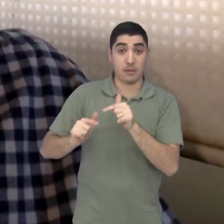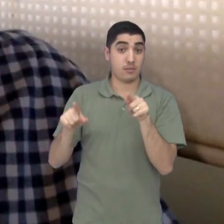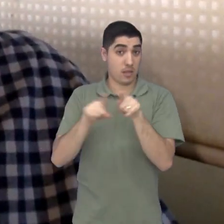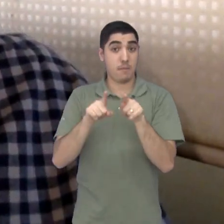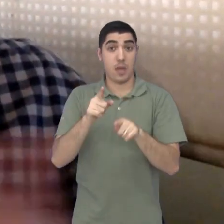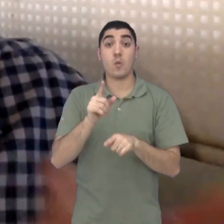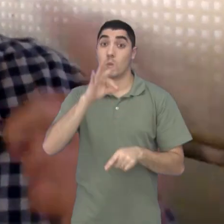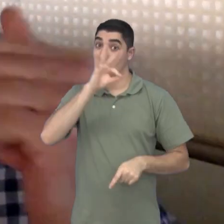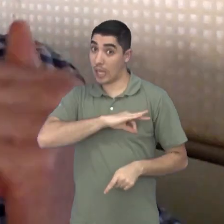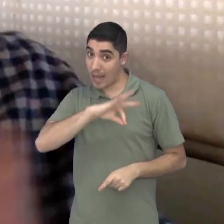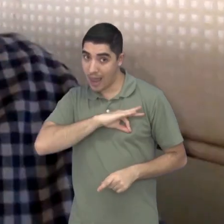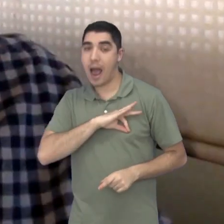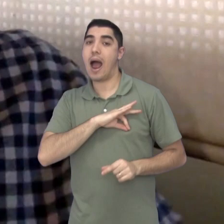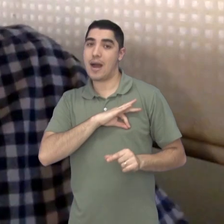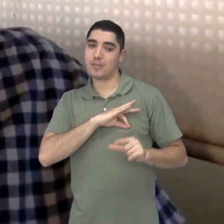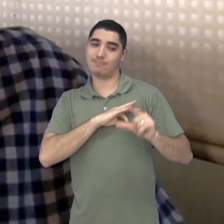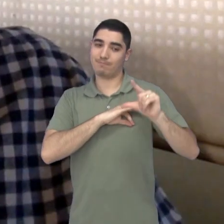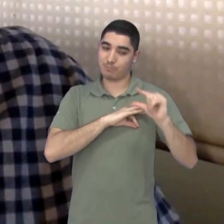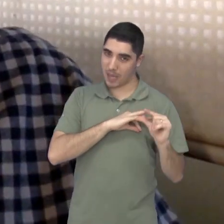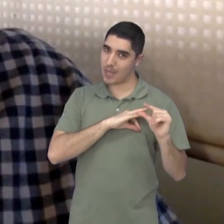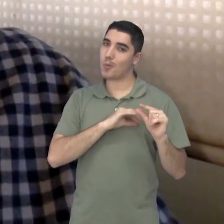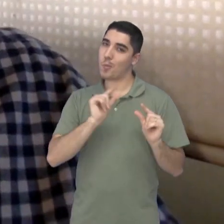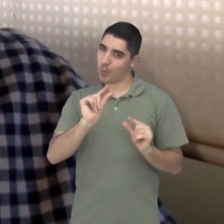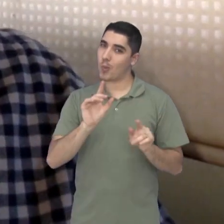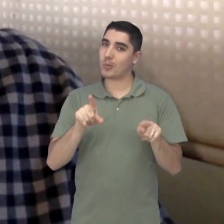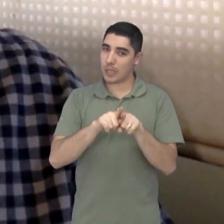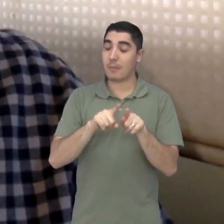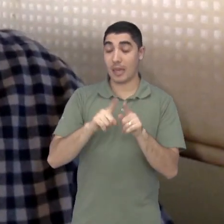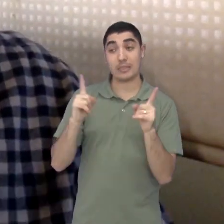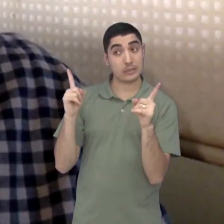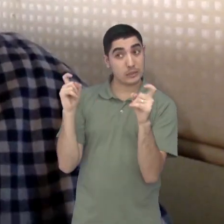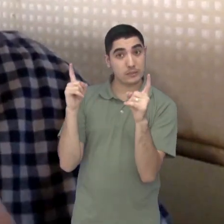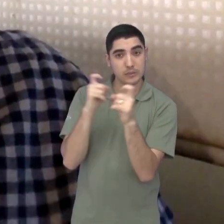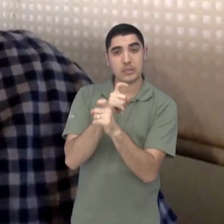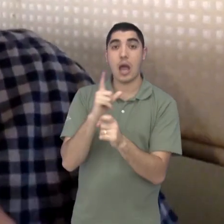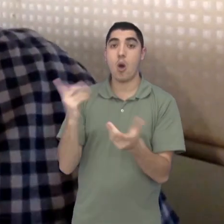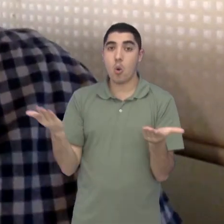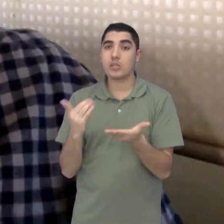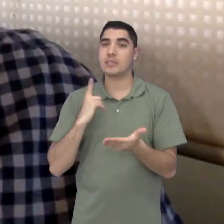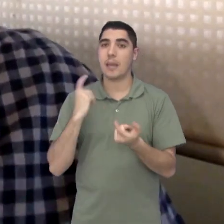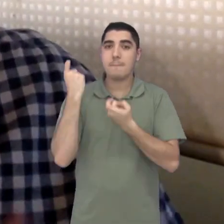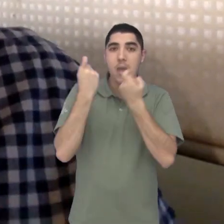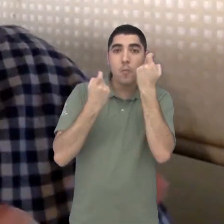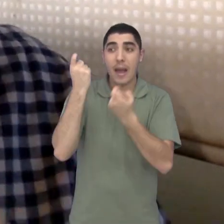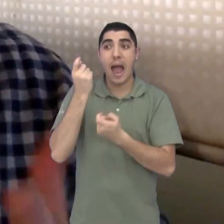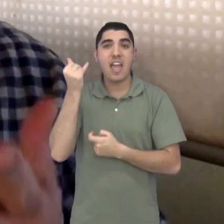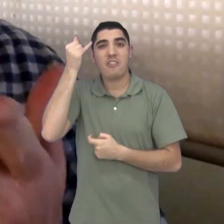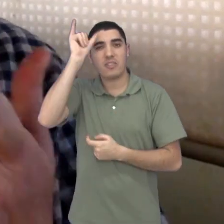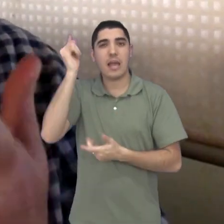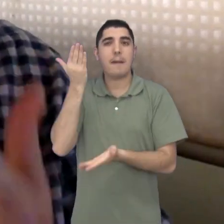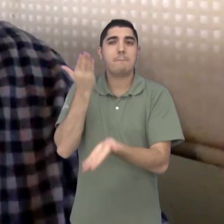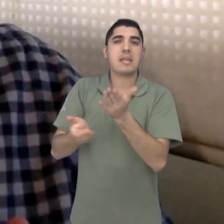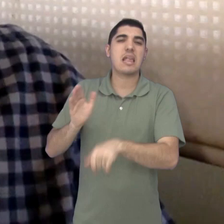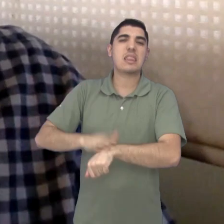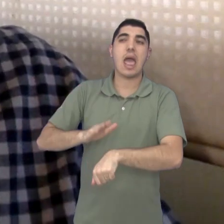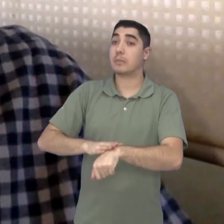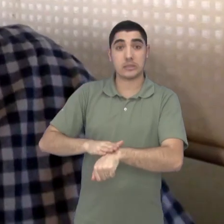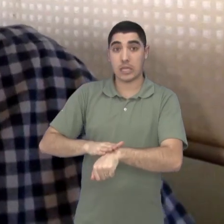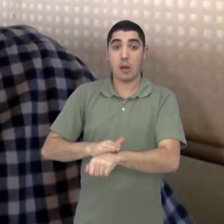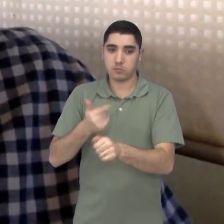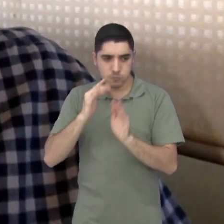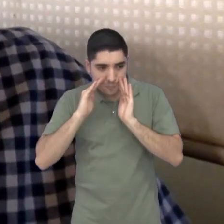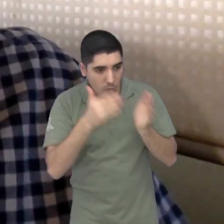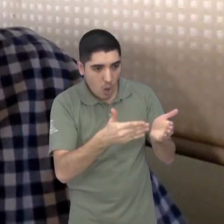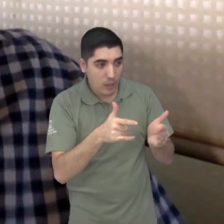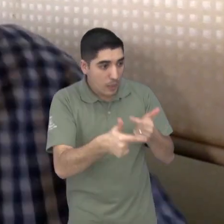o mercado hoje paga menos do que pagava, então há uma preocupação em você não perder tempo, isso implica em uma perda